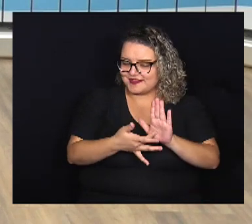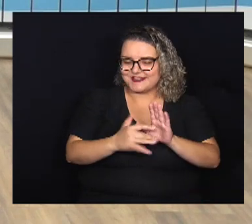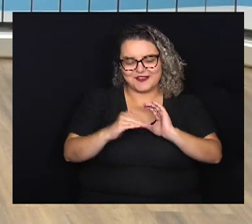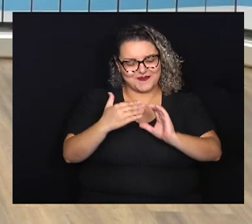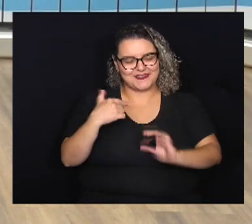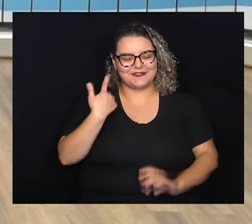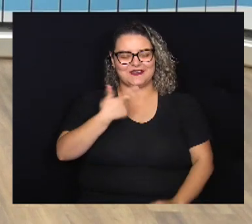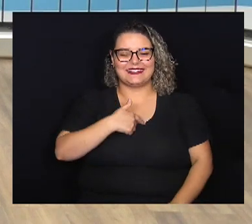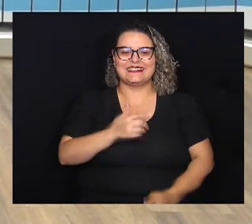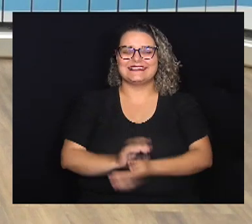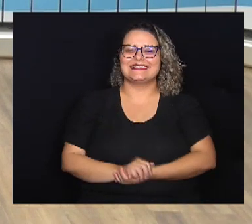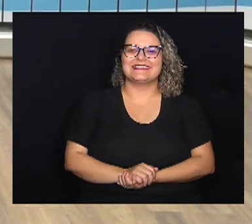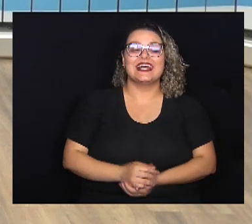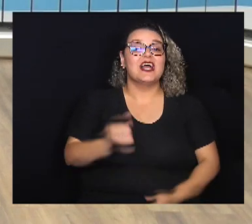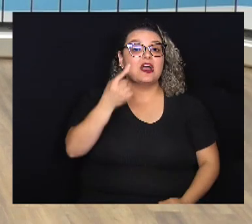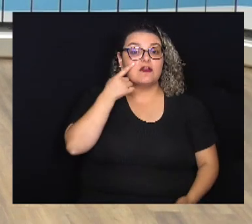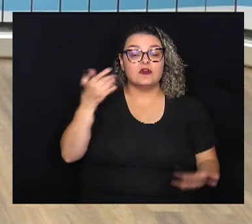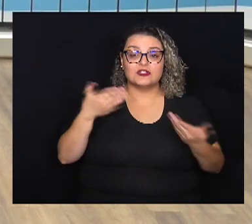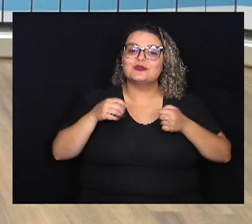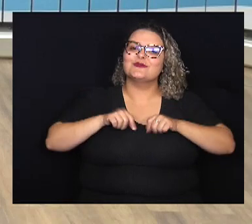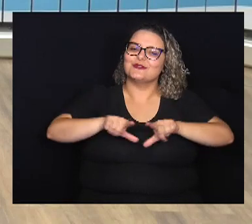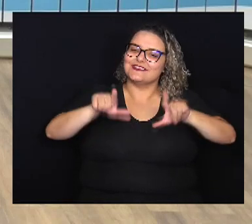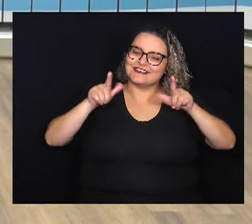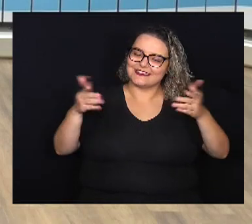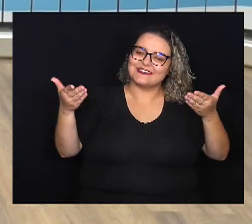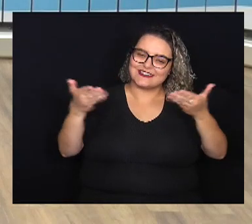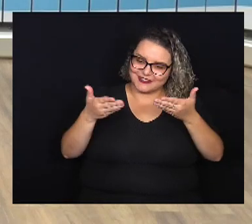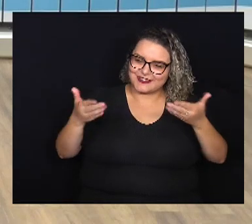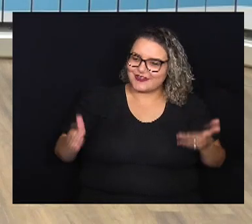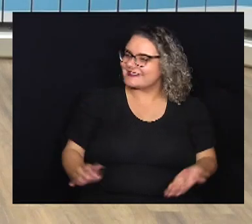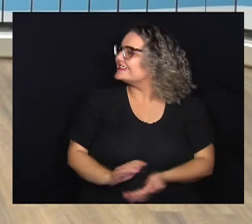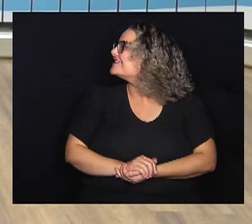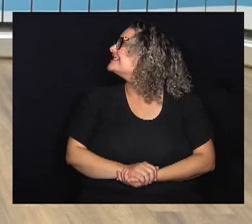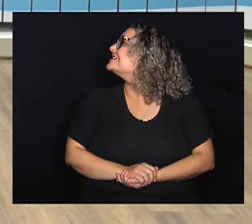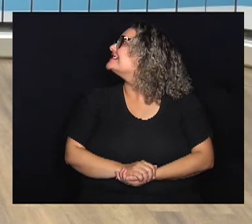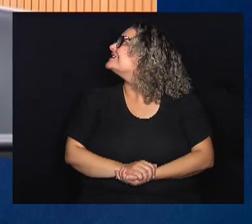nossa redação. Confira agora os destaques desta edição.